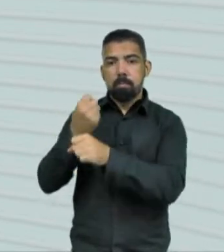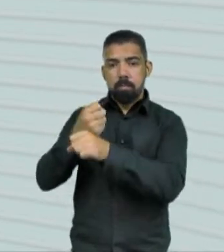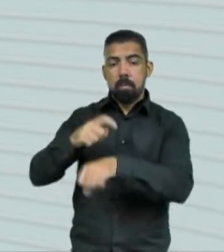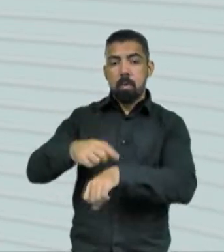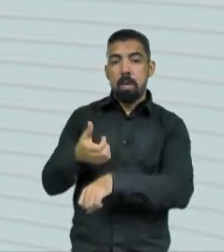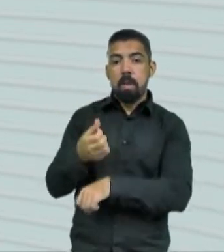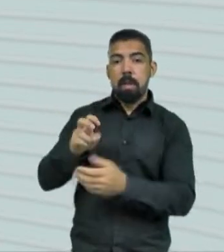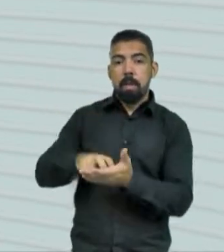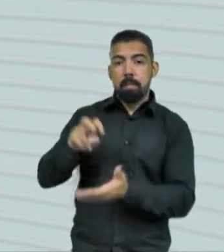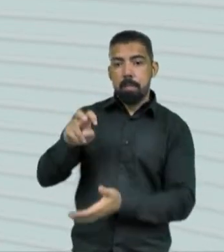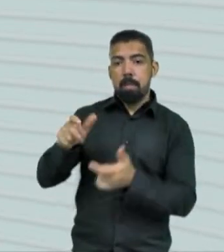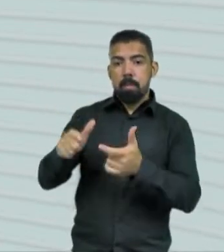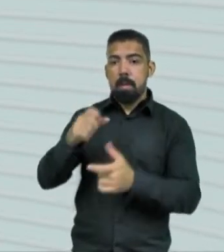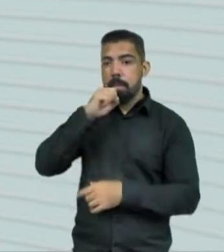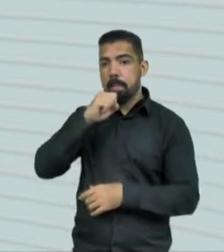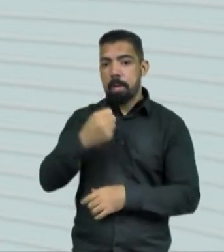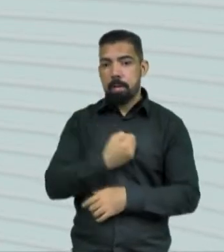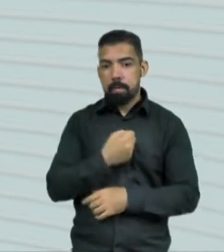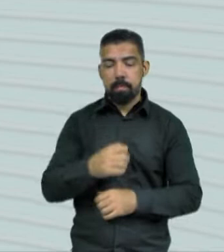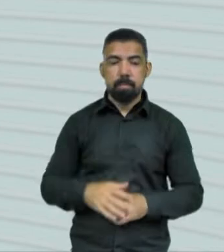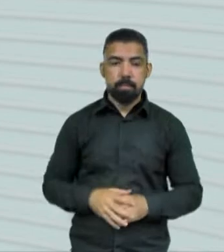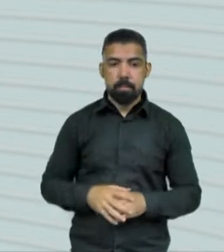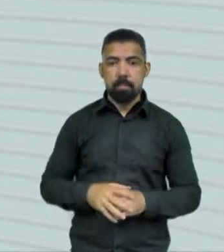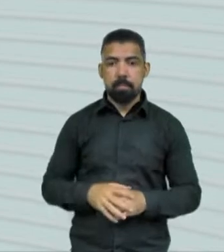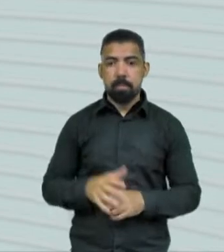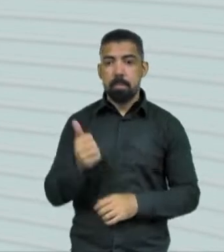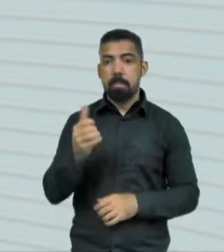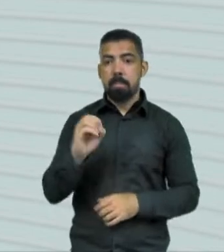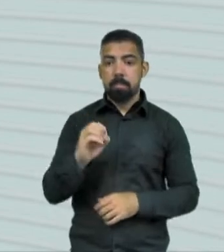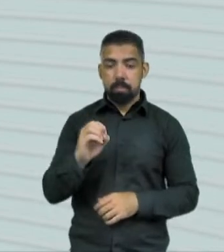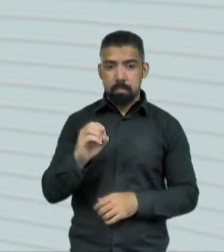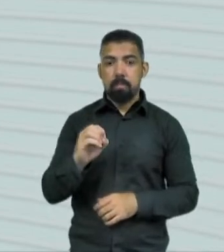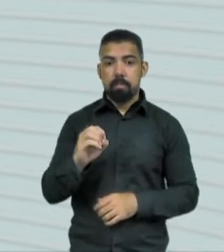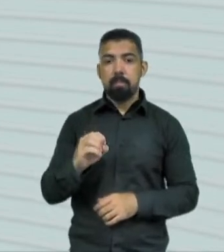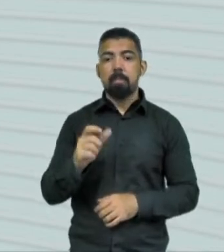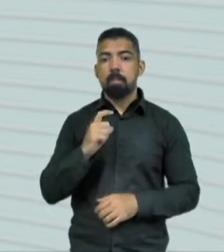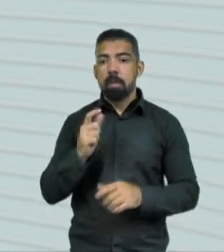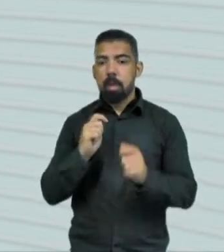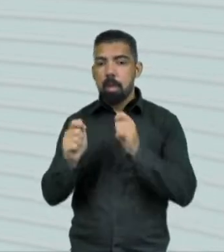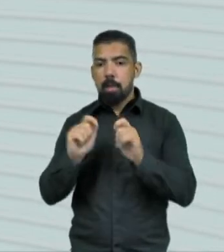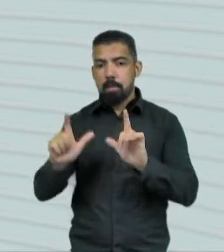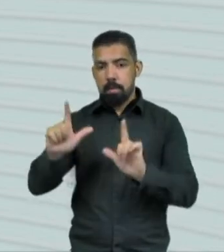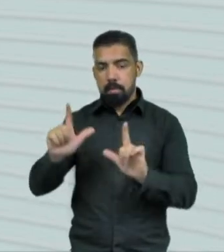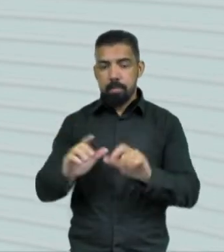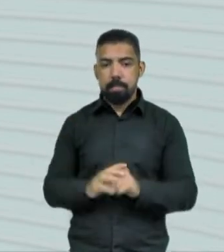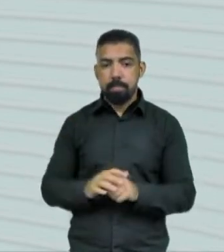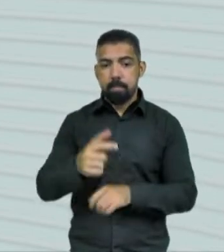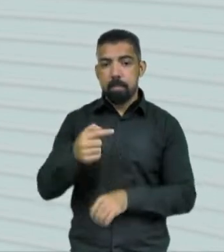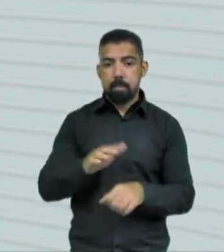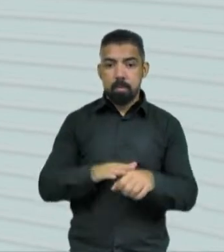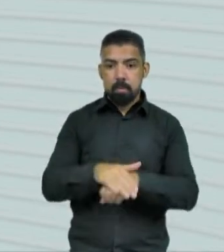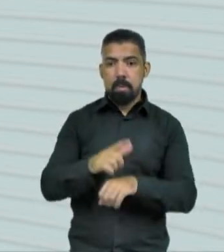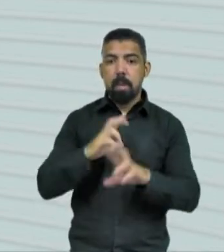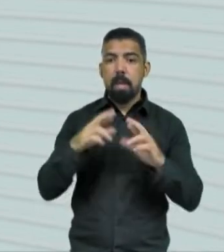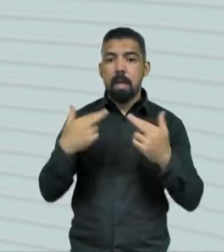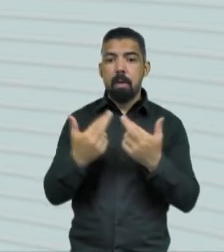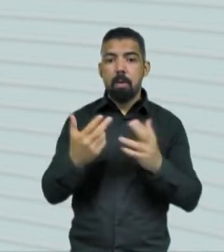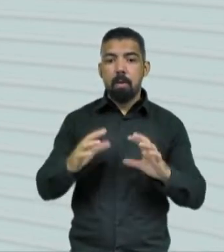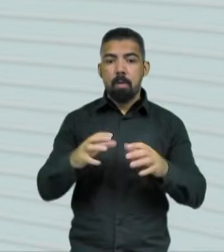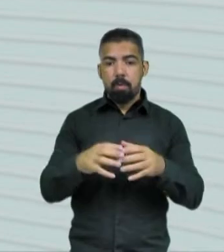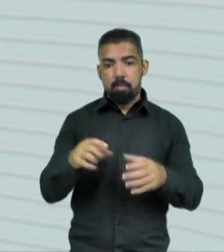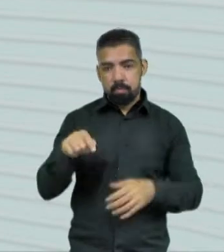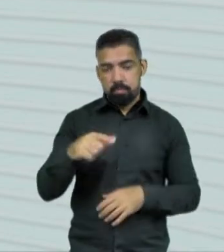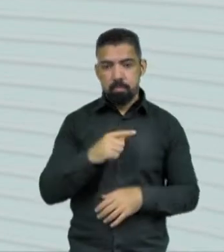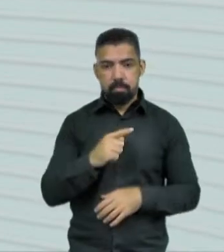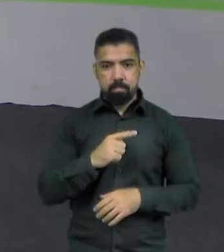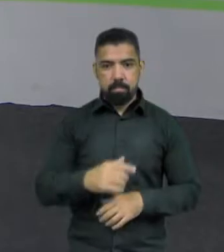em Maracanaú. Às 10h, concede entrevista para a TV. E às 19h, tem reunião com a equipe de campanha.